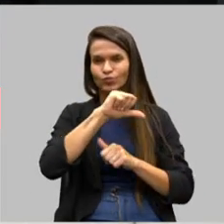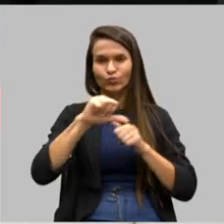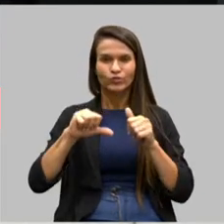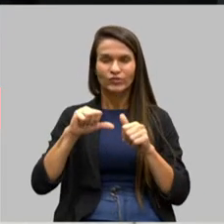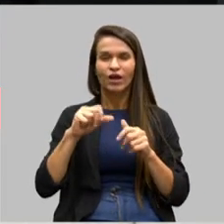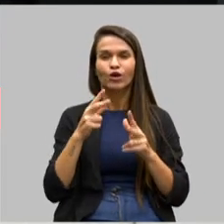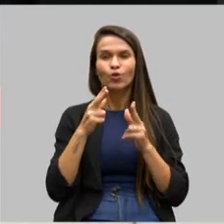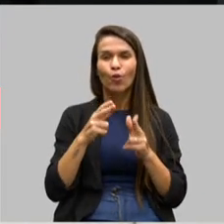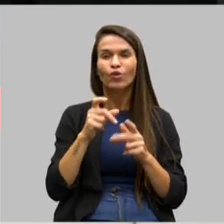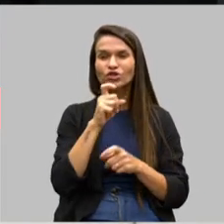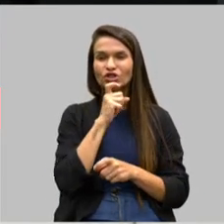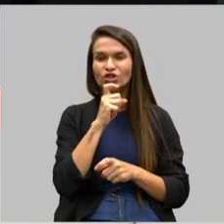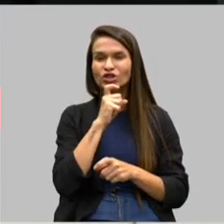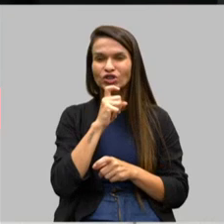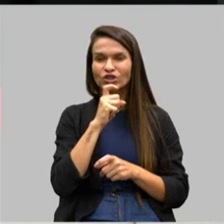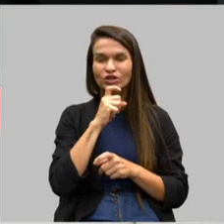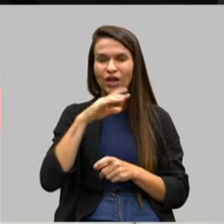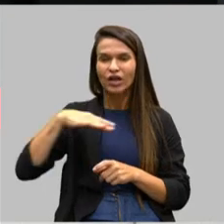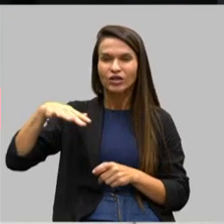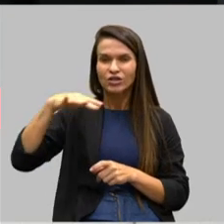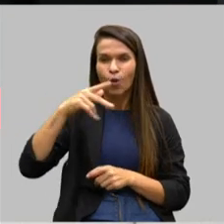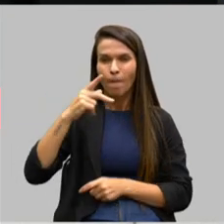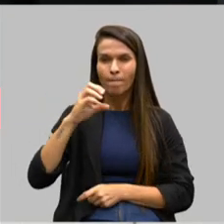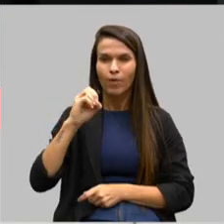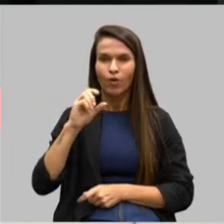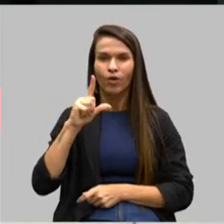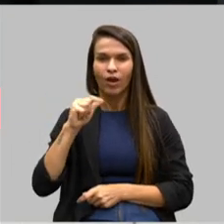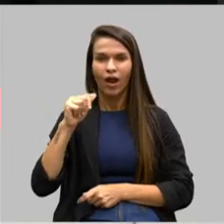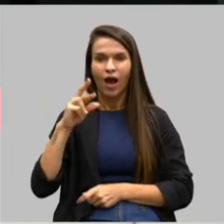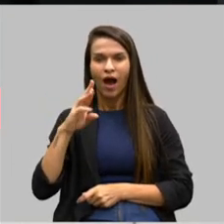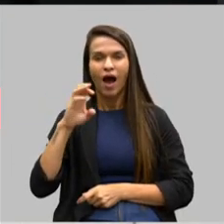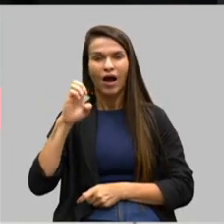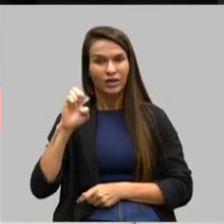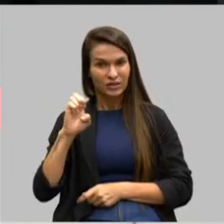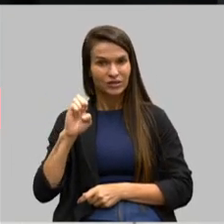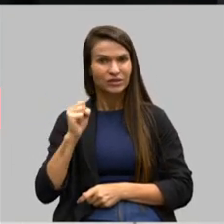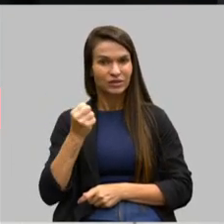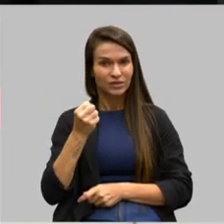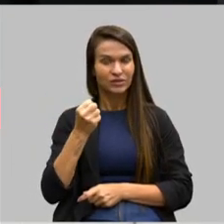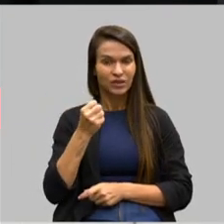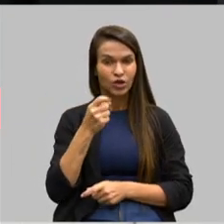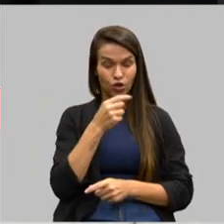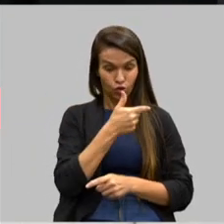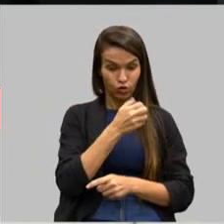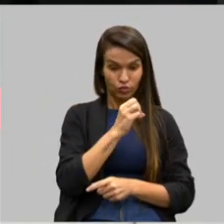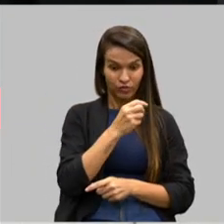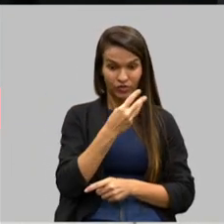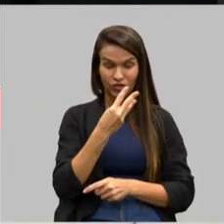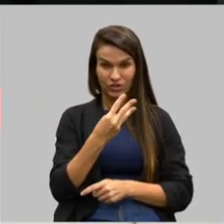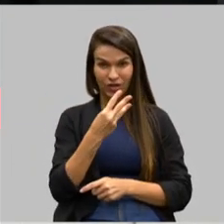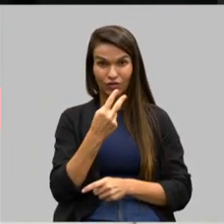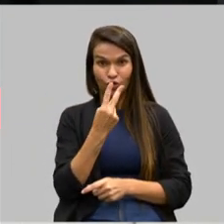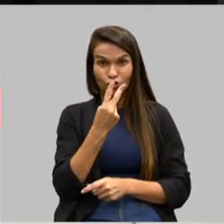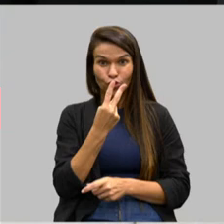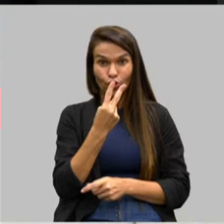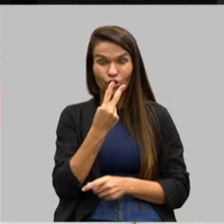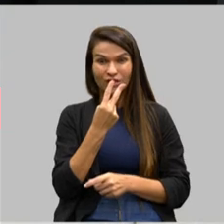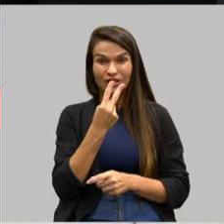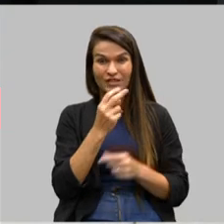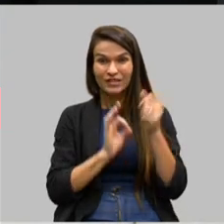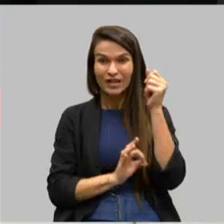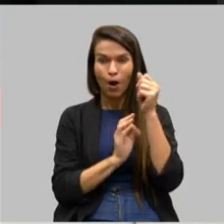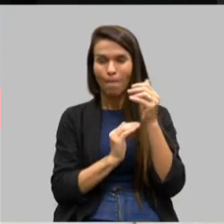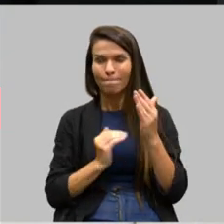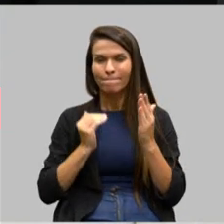da Groenlândia. E vejam, 2023 foi 2 graus mais quente. A gente não pode manter isso pelos próximos